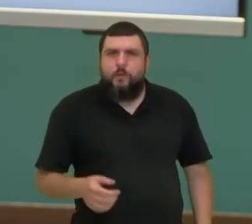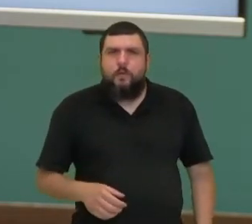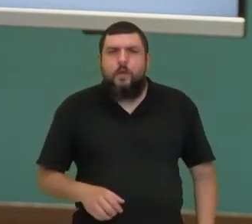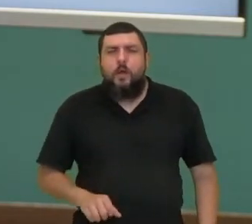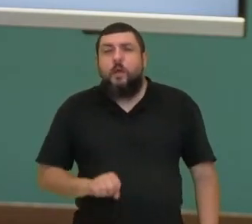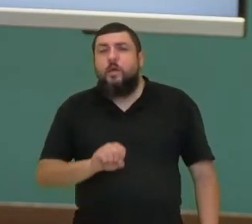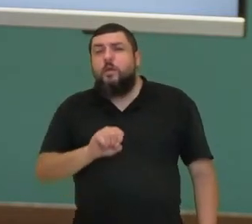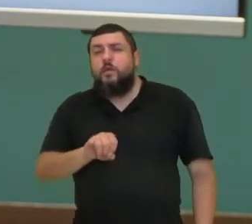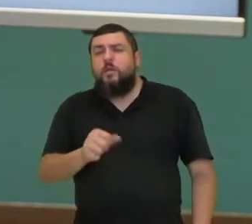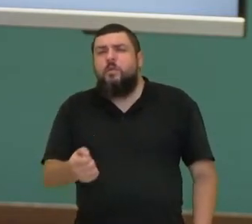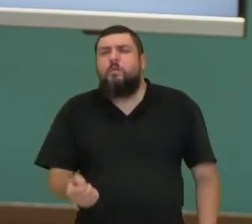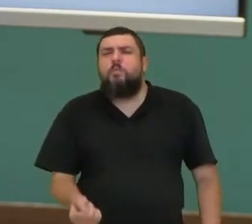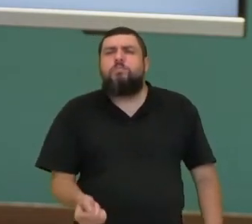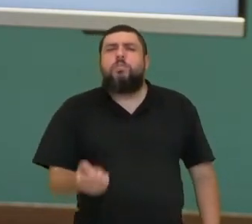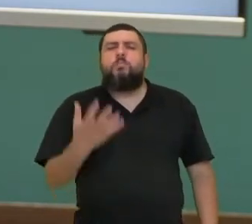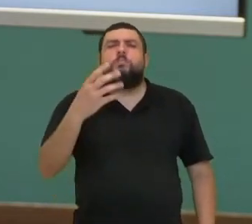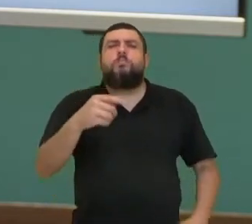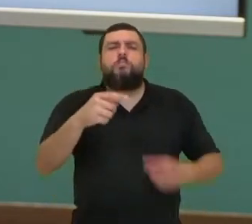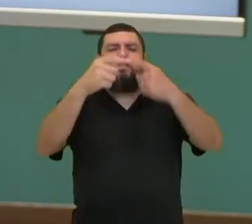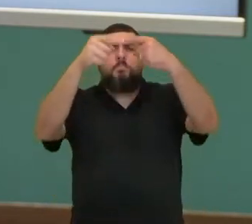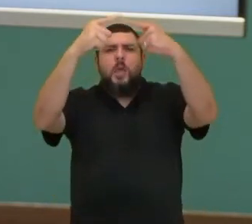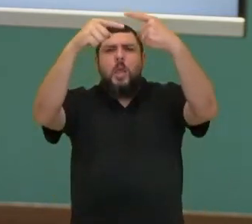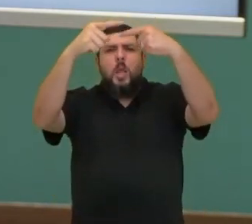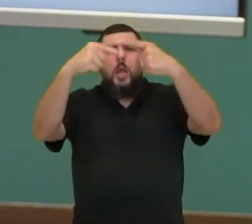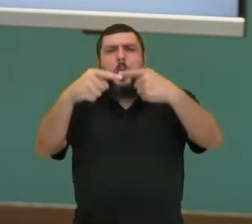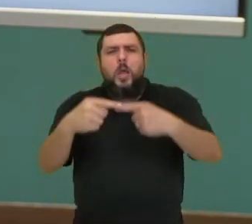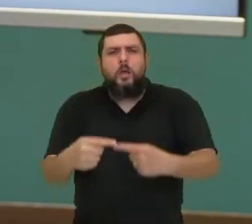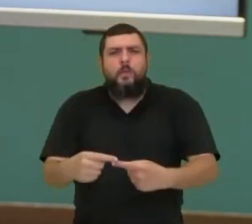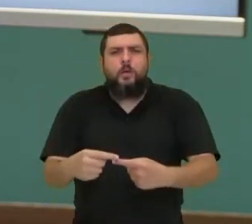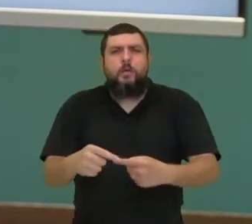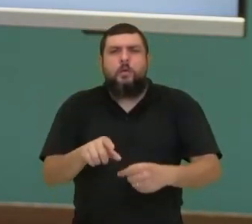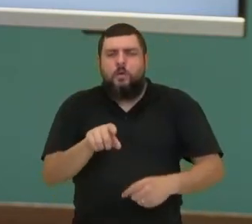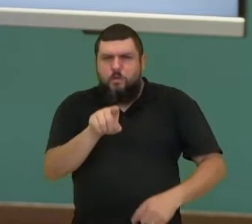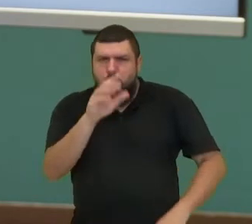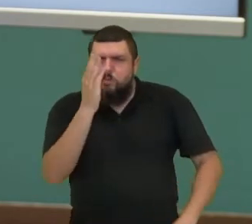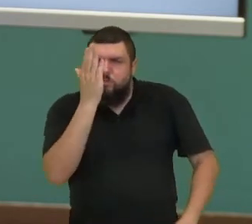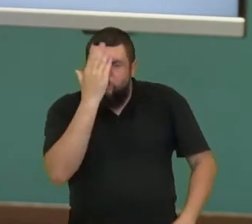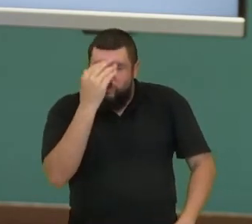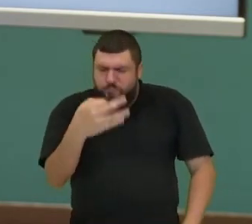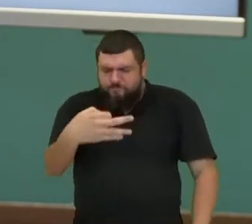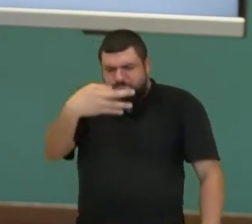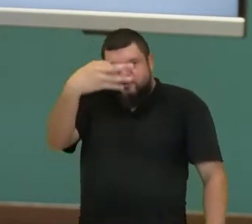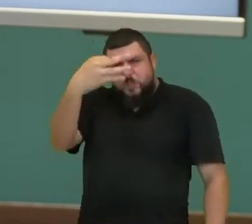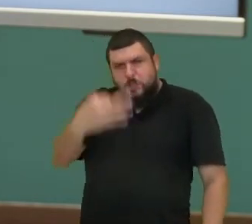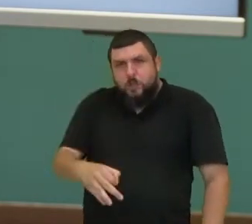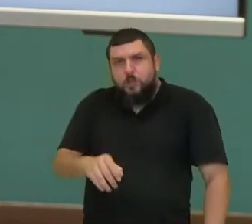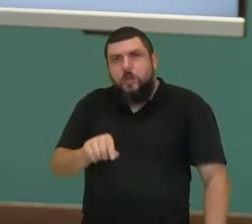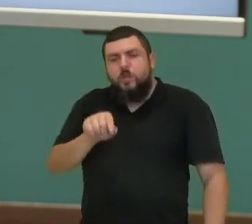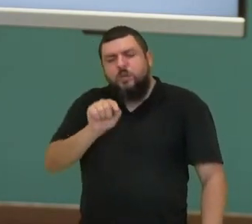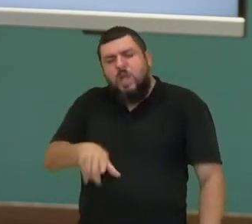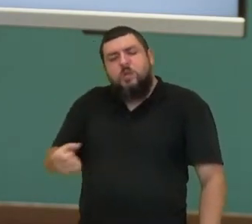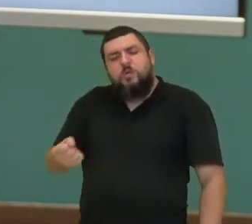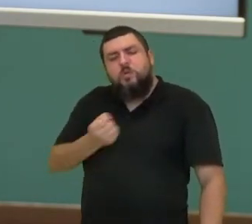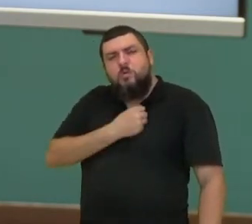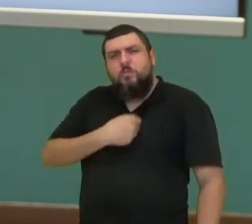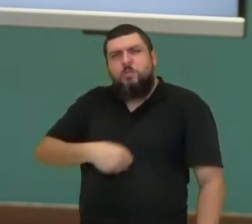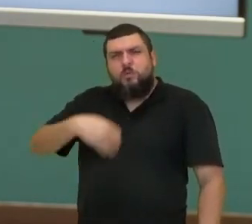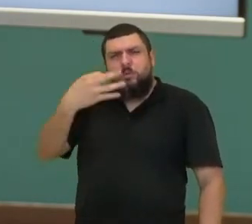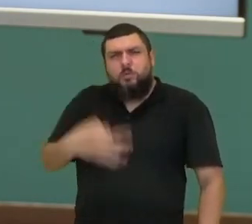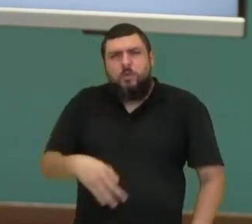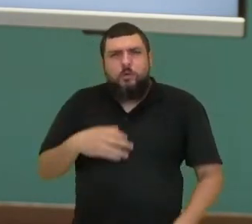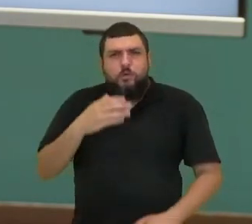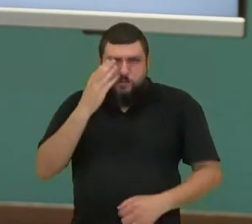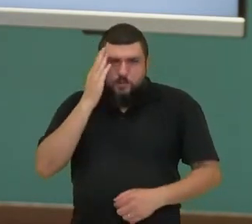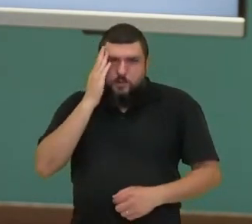para o ar, você sabe dizer com certeza qual vai ser a face do dado que